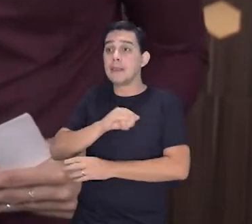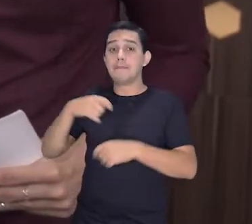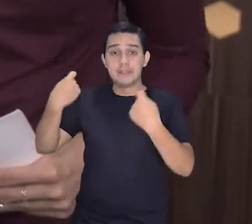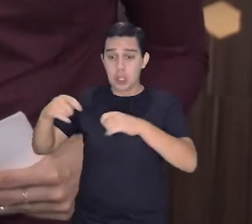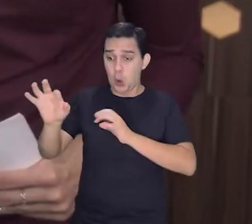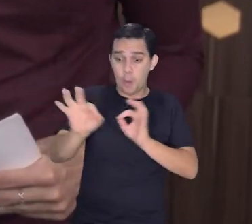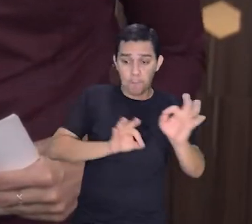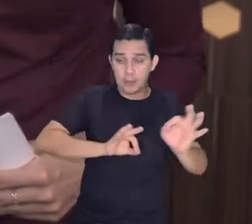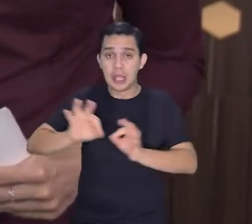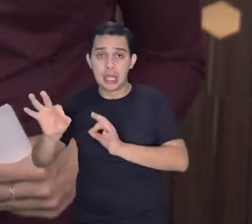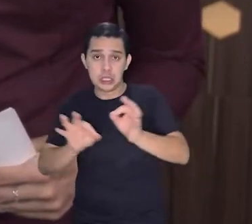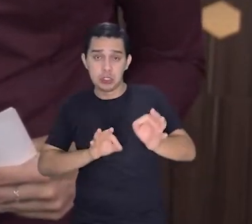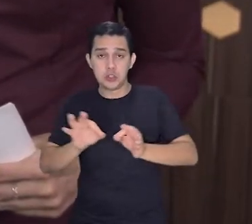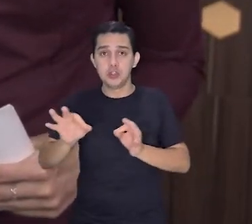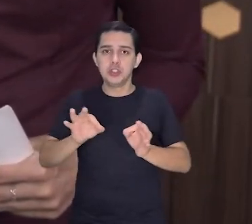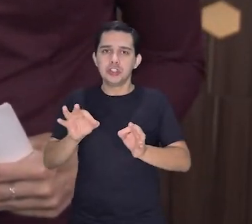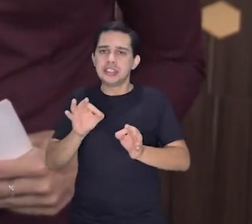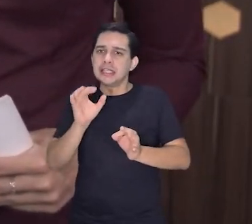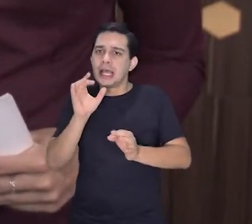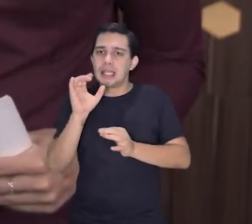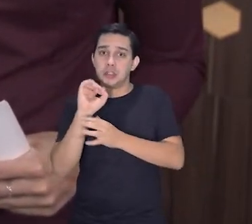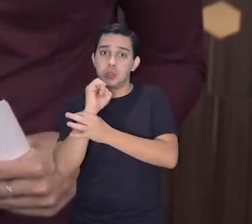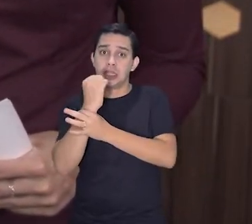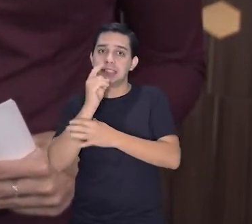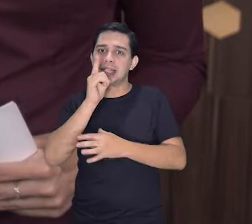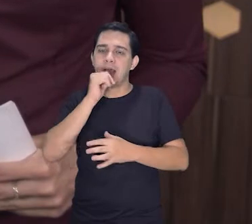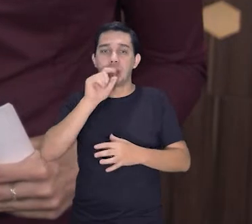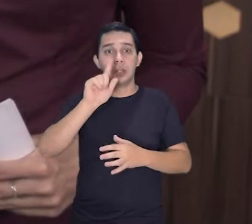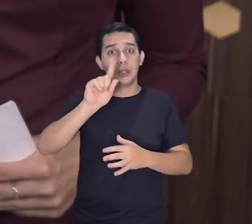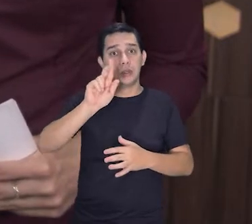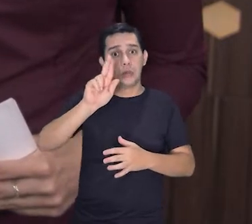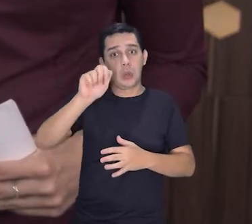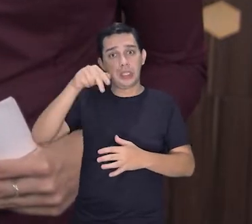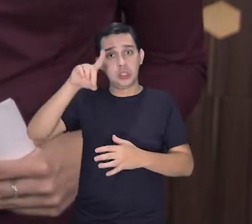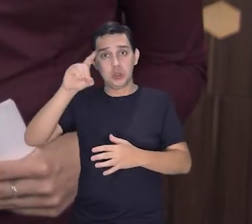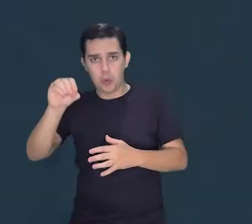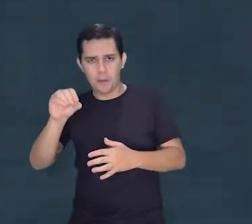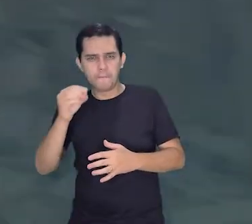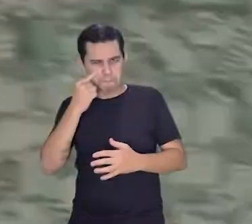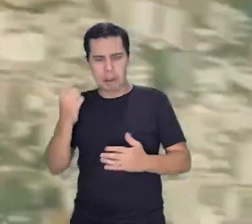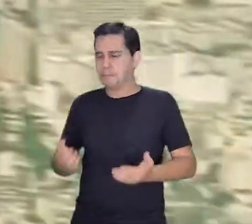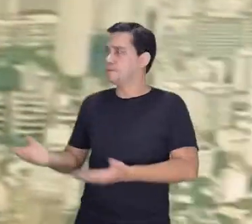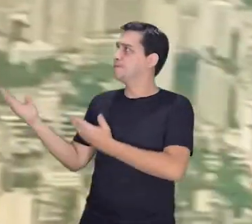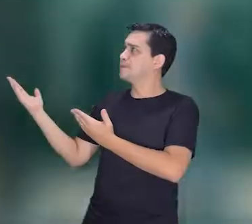do sistema Guandu. Confira agora no quadro Conheça a atuação do MPRJ.